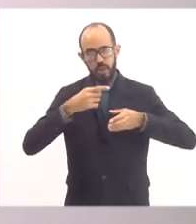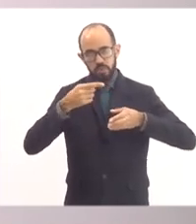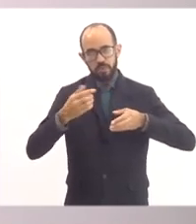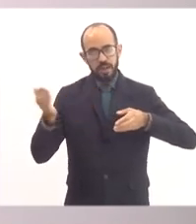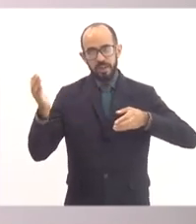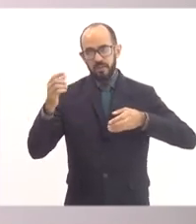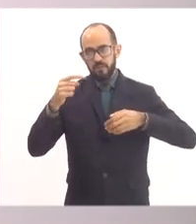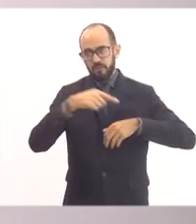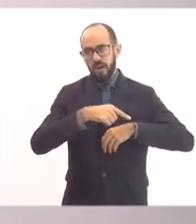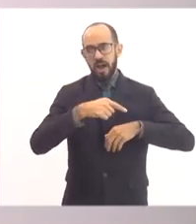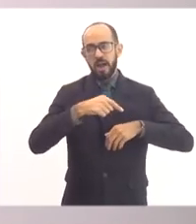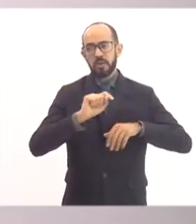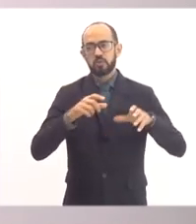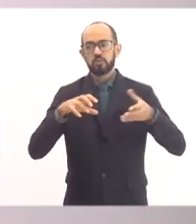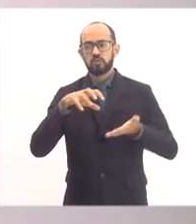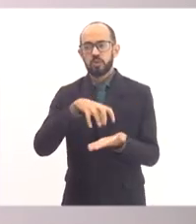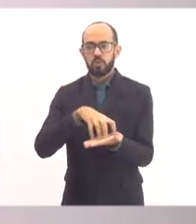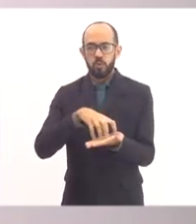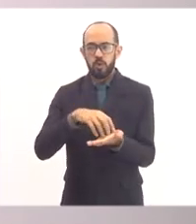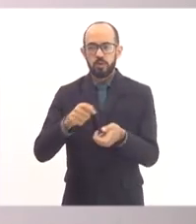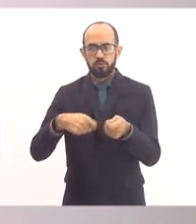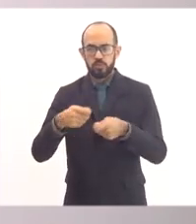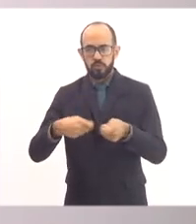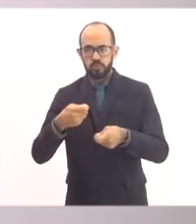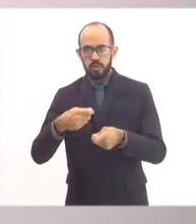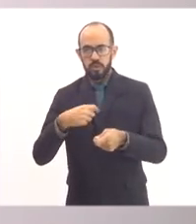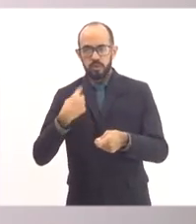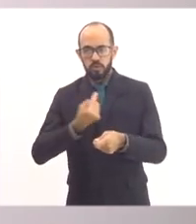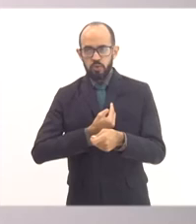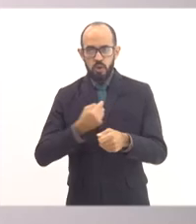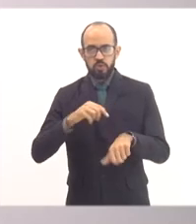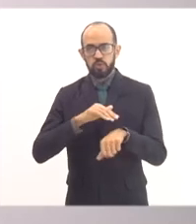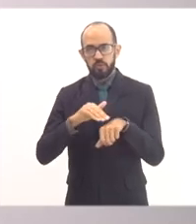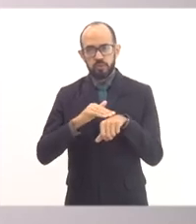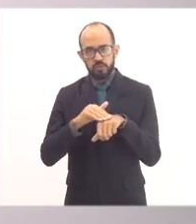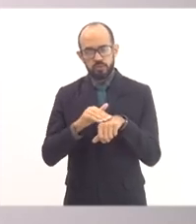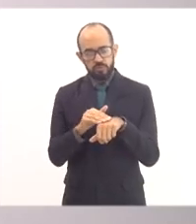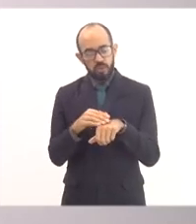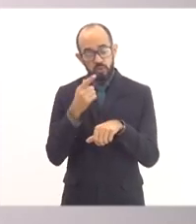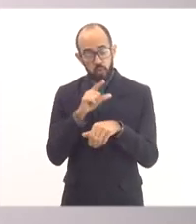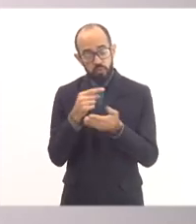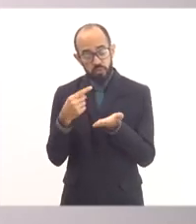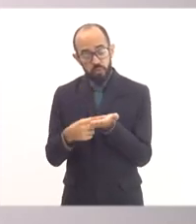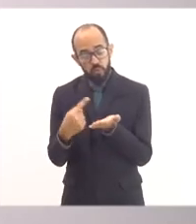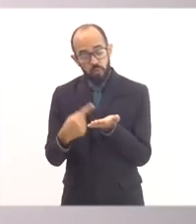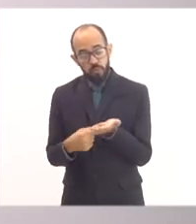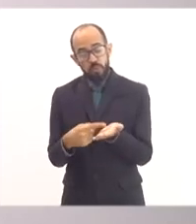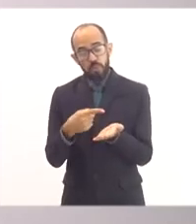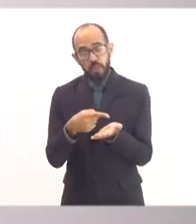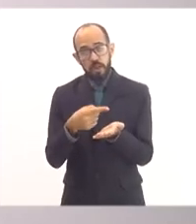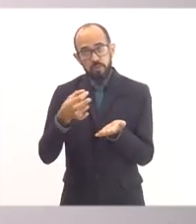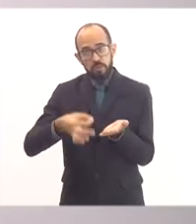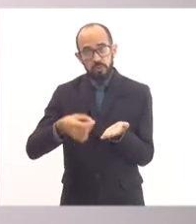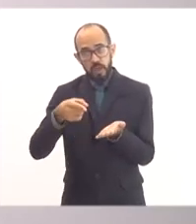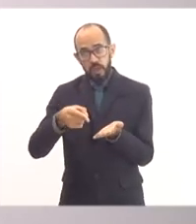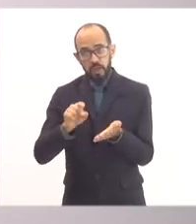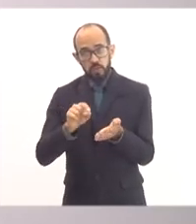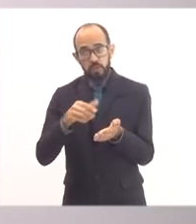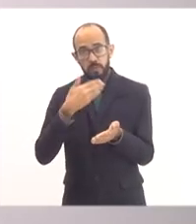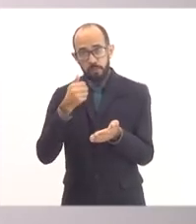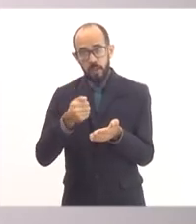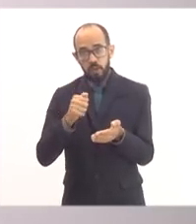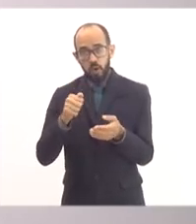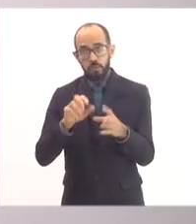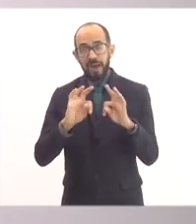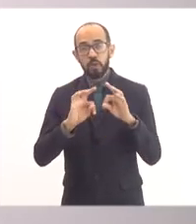administrativo, me procure, para que nós possamos sentar com as representatividades e nós possamos chegar a um denominador comum do que é aquilo que é melhor para